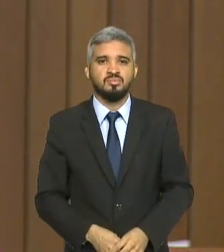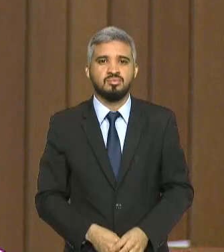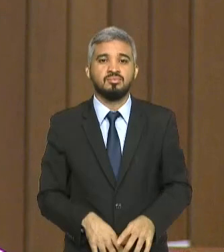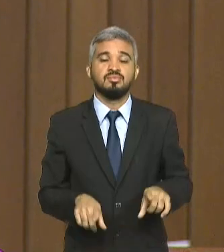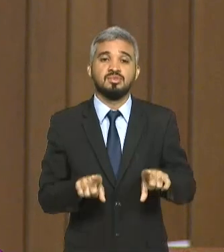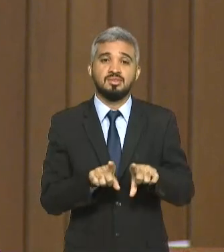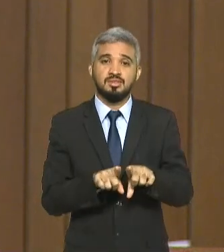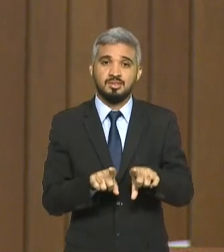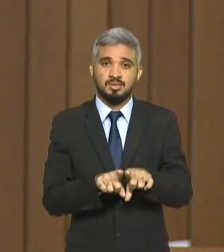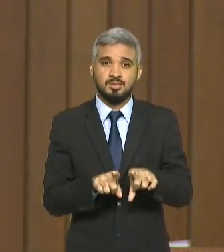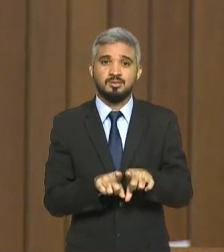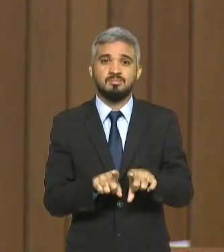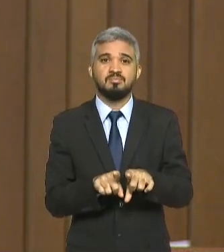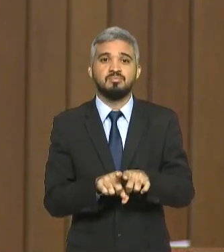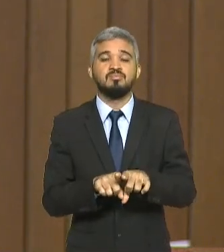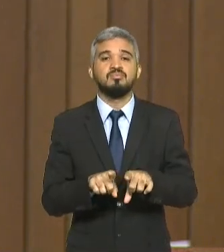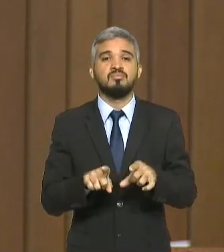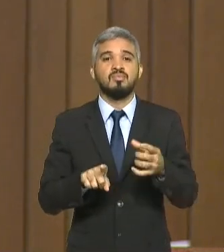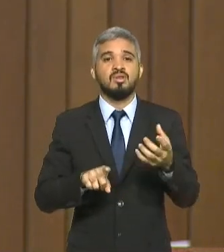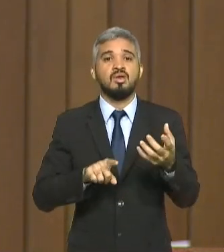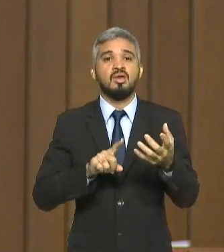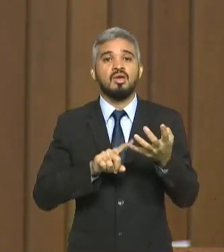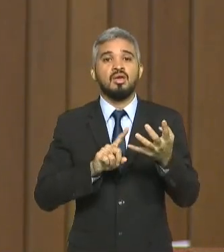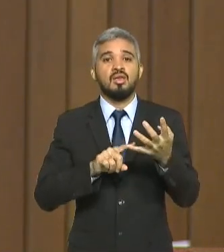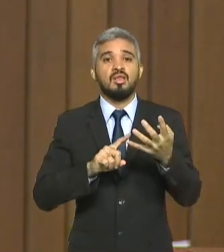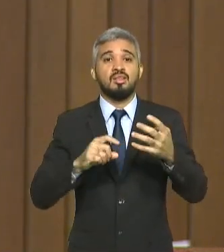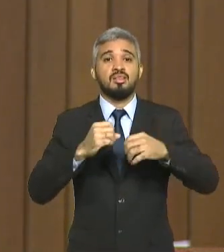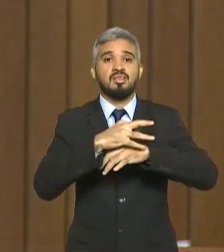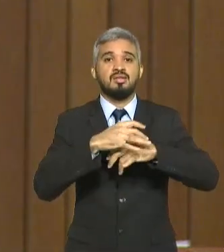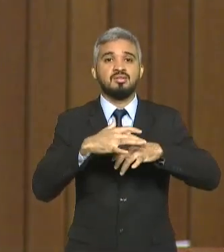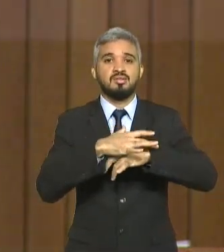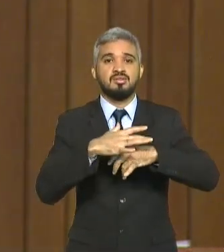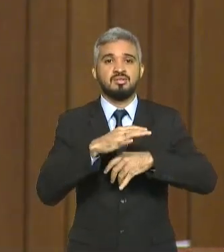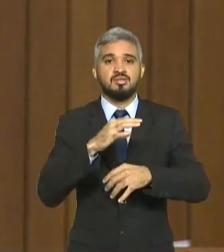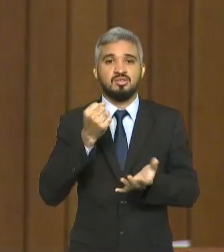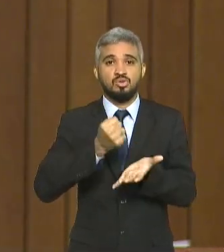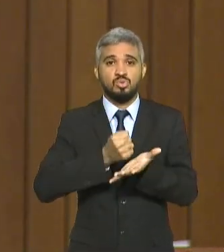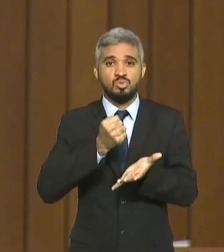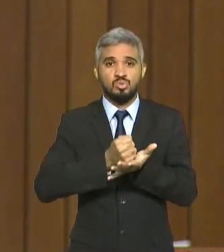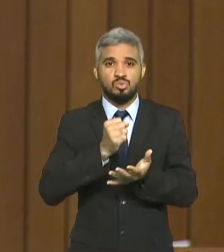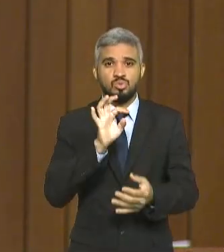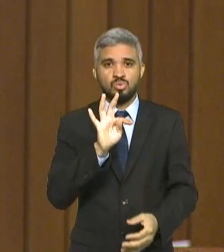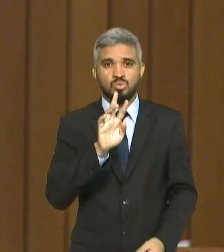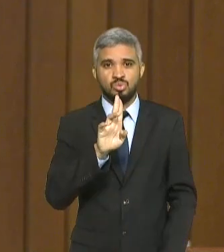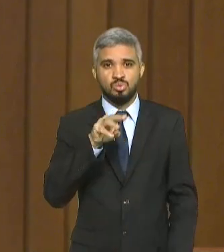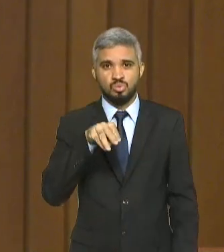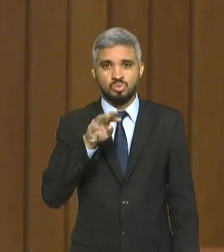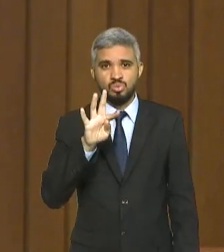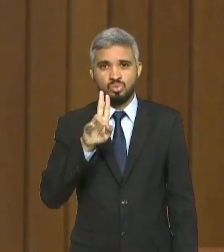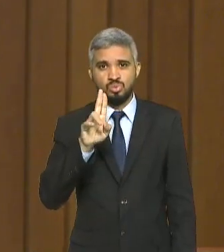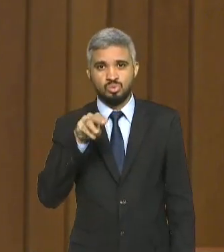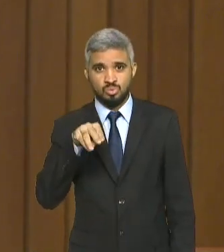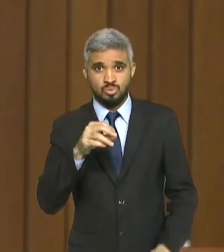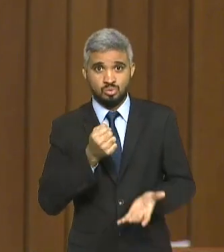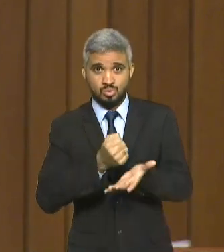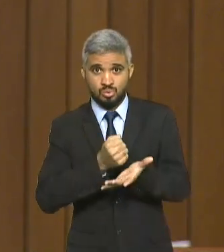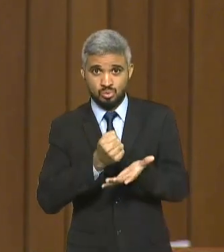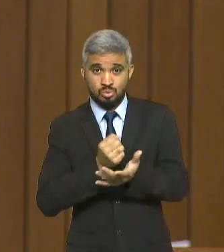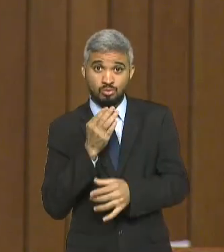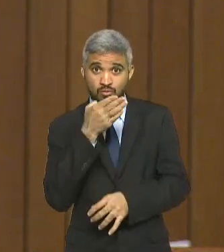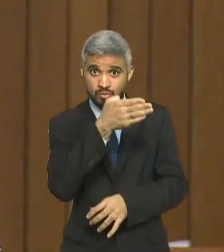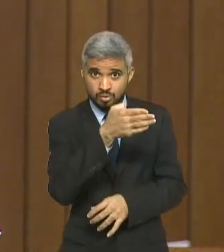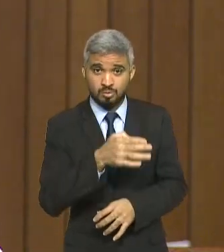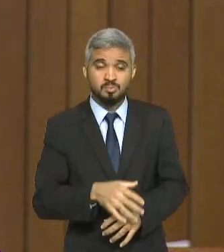não falar da minha passagem pelo município de Tuntum ainda esse final de semana. Eu que tive a oportunidade de estar na zona rural do